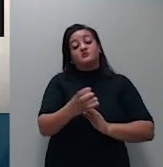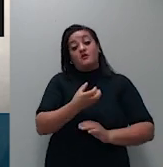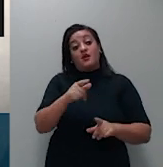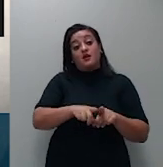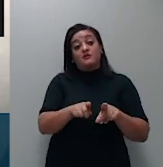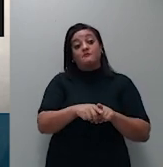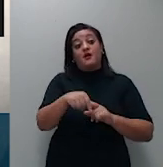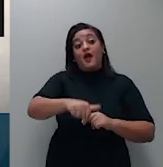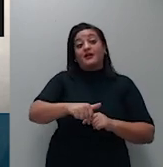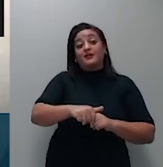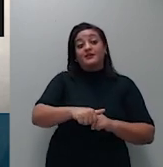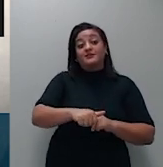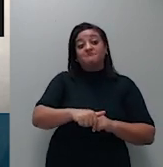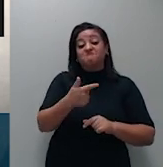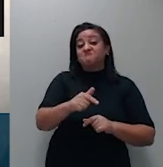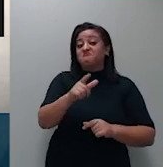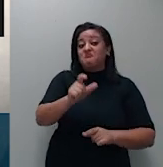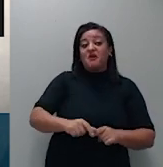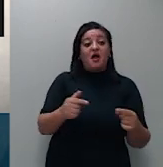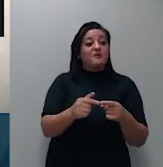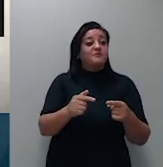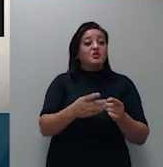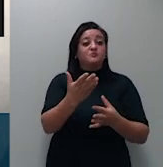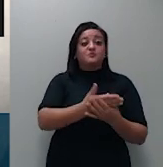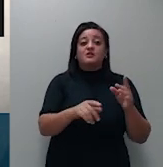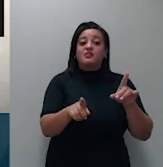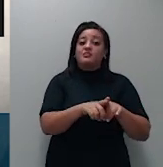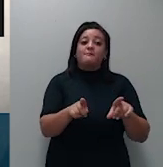parte do objeto da ação